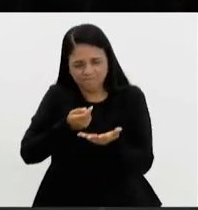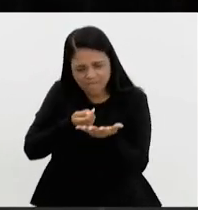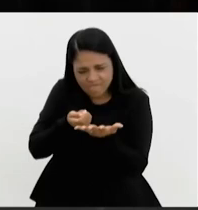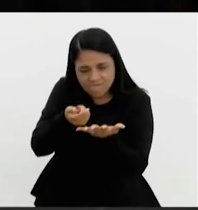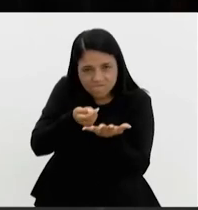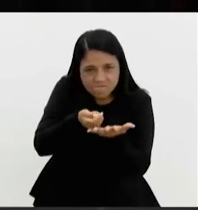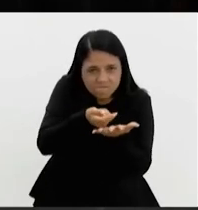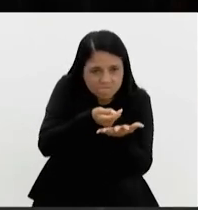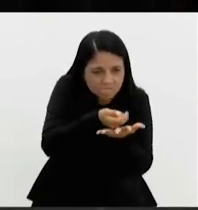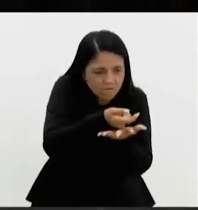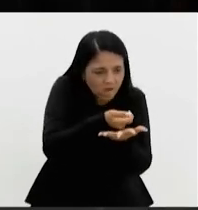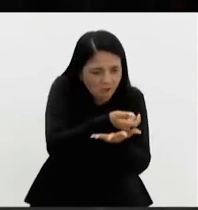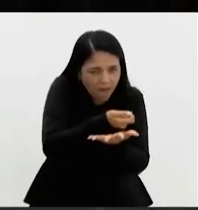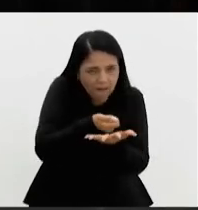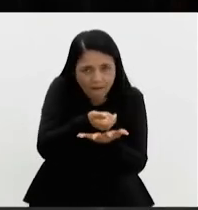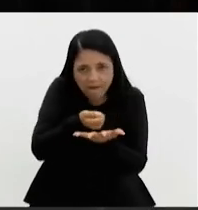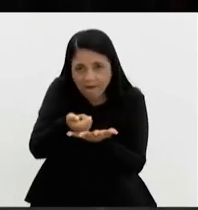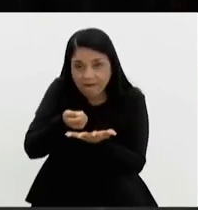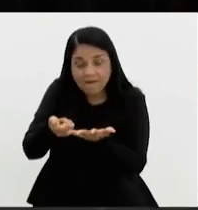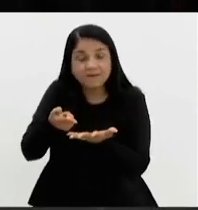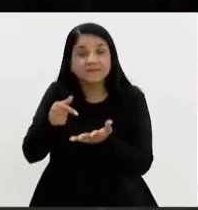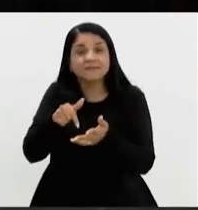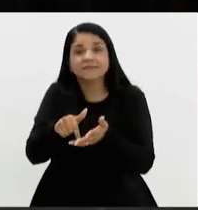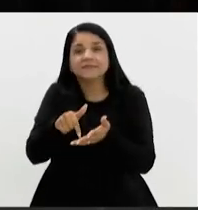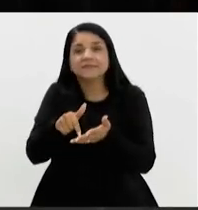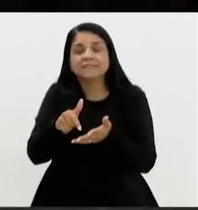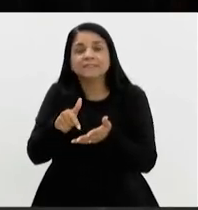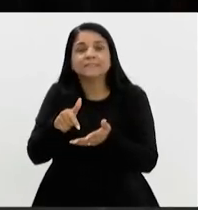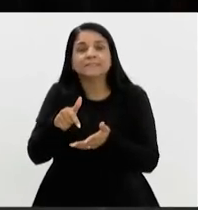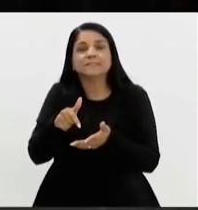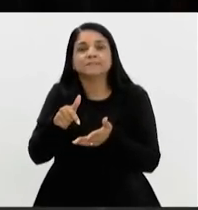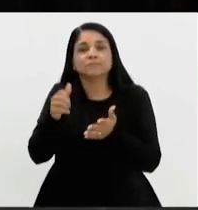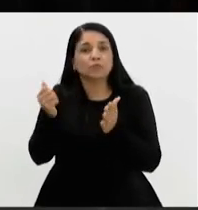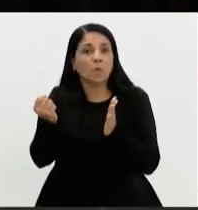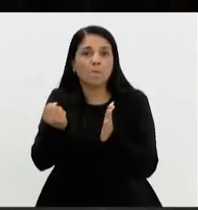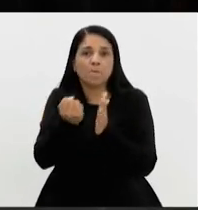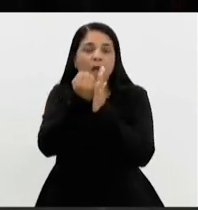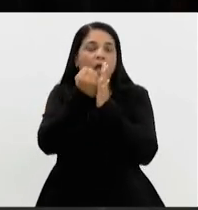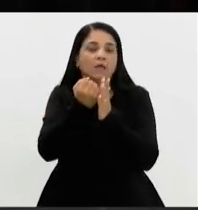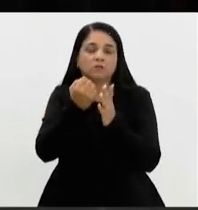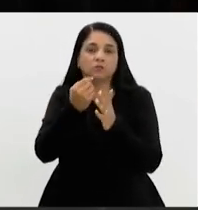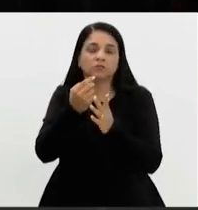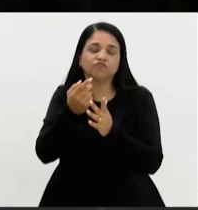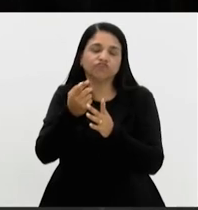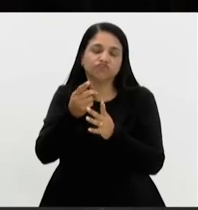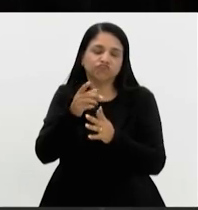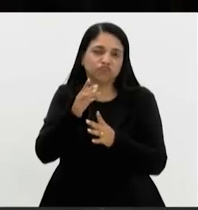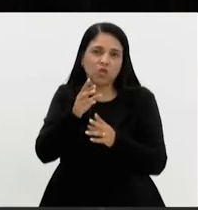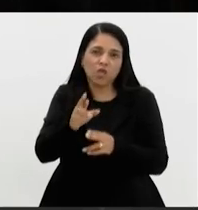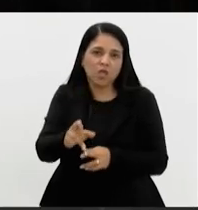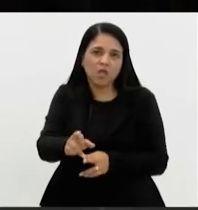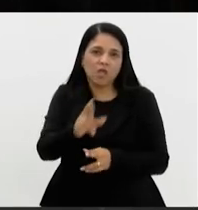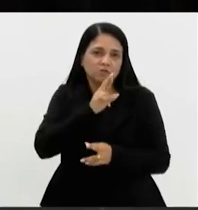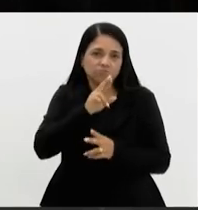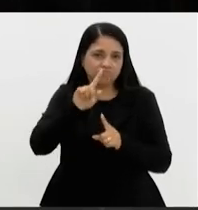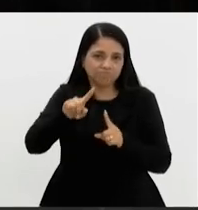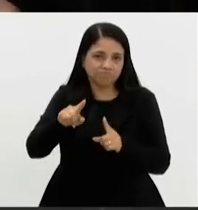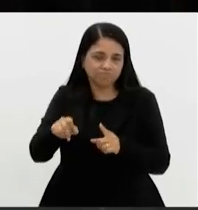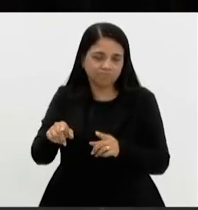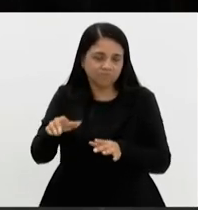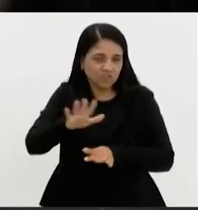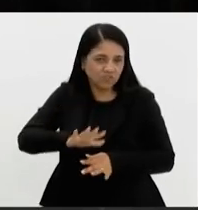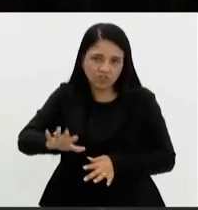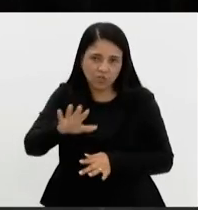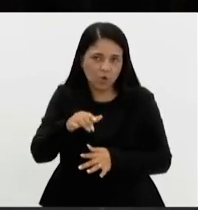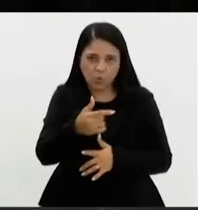eh em tempo não causou um impacto nos resultados Gerais e a partir